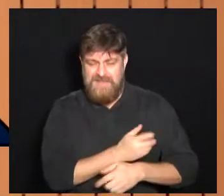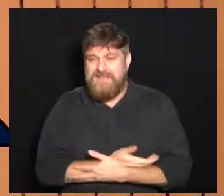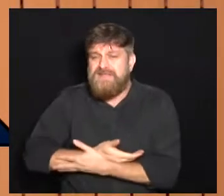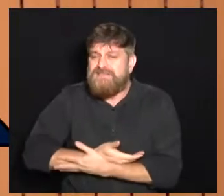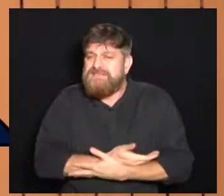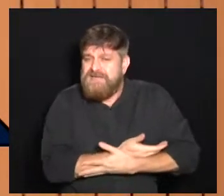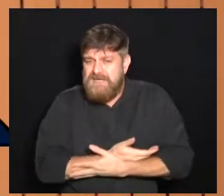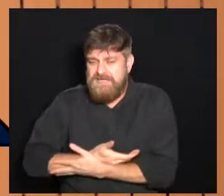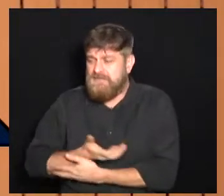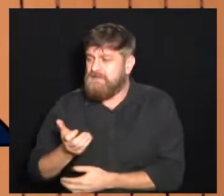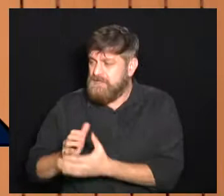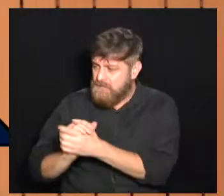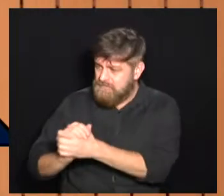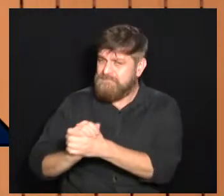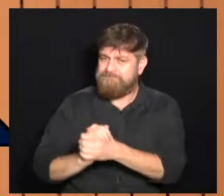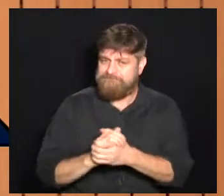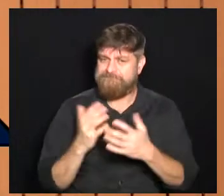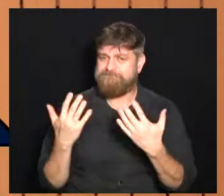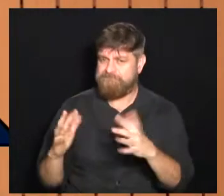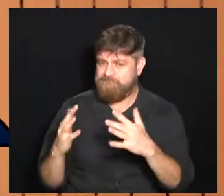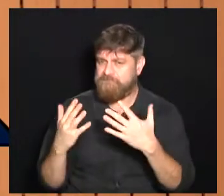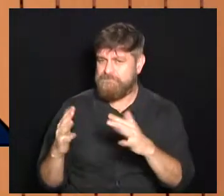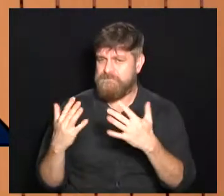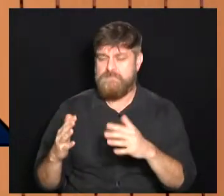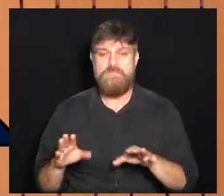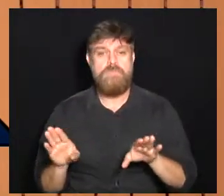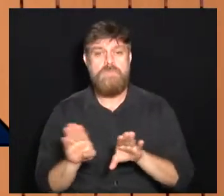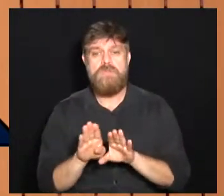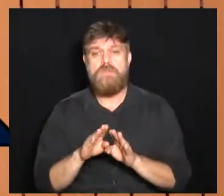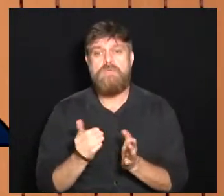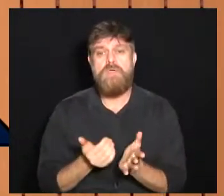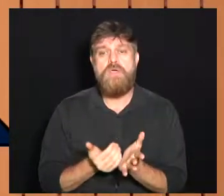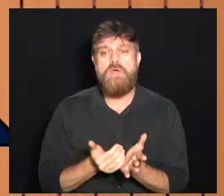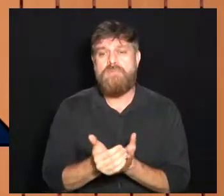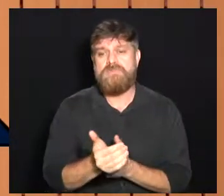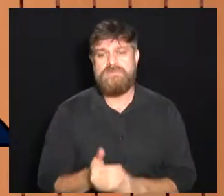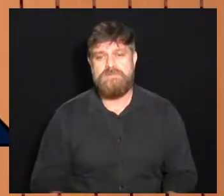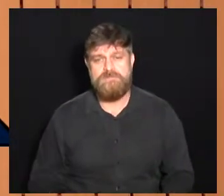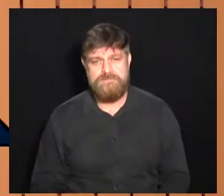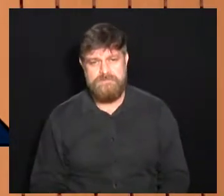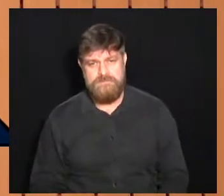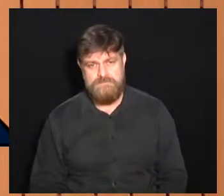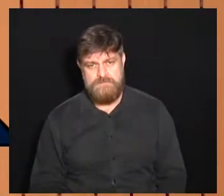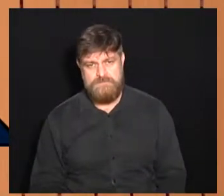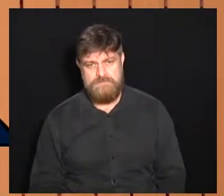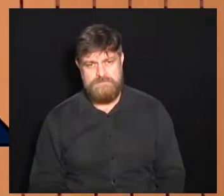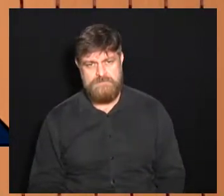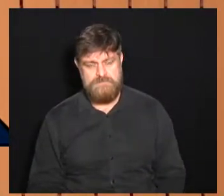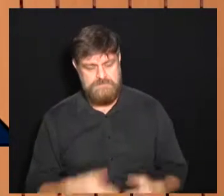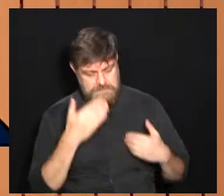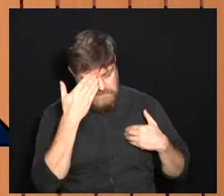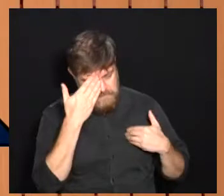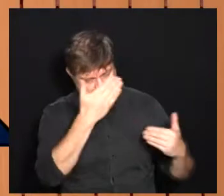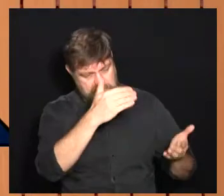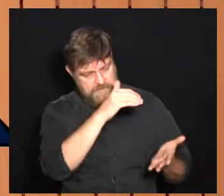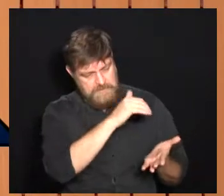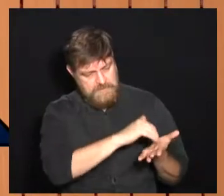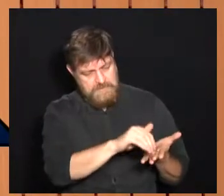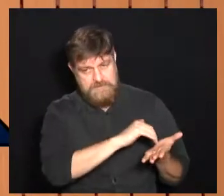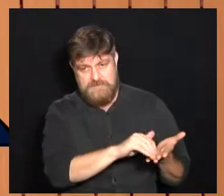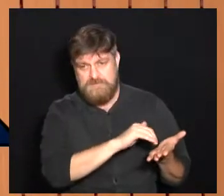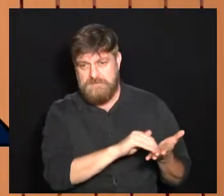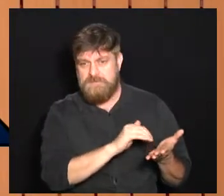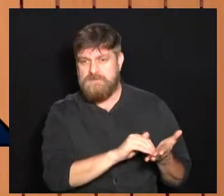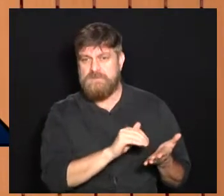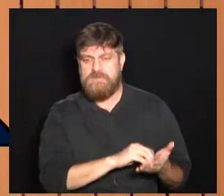parabenizar vocês. E começar também agradecendo o convite que foi feito. A secretária de